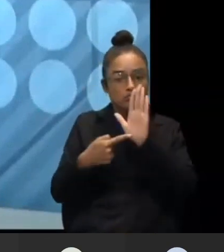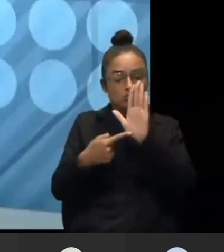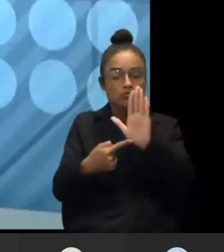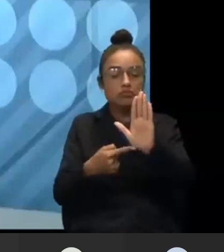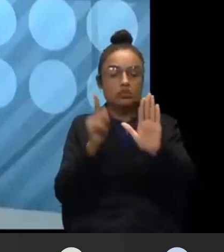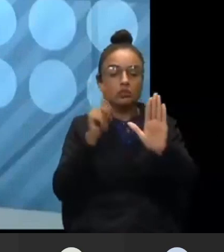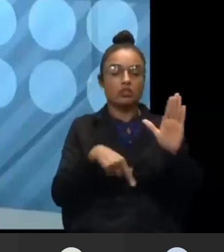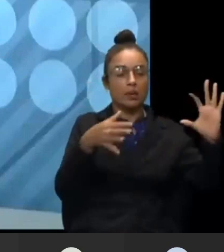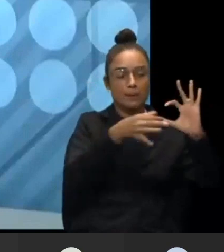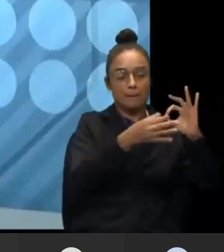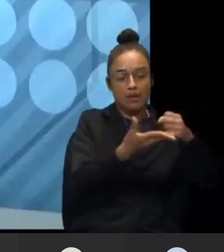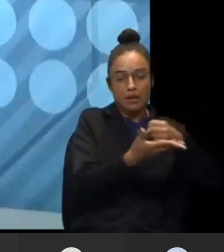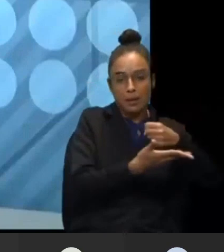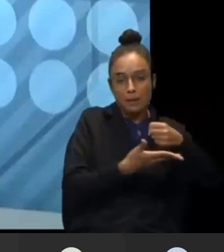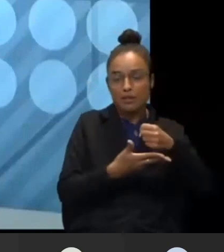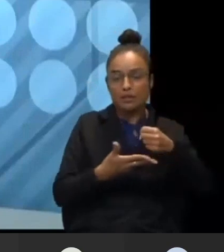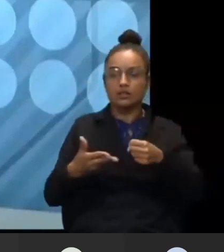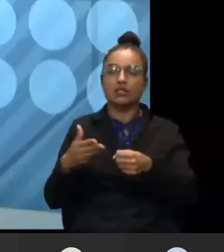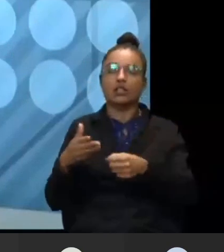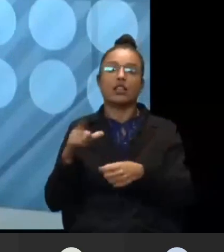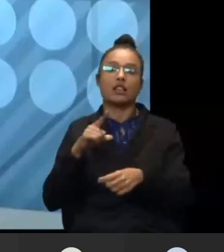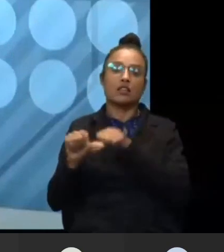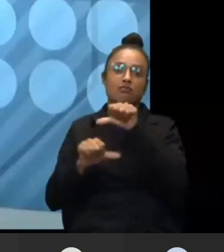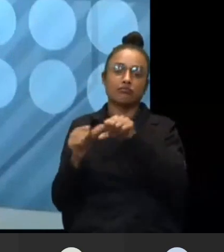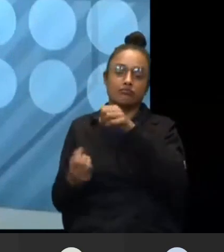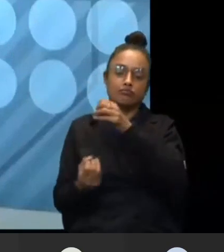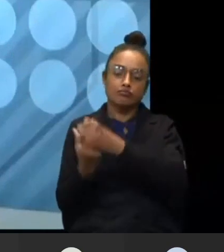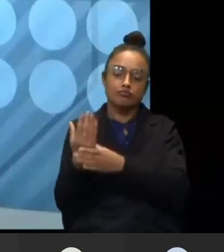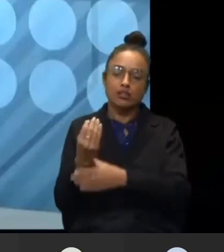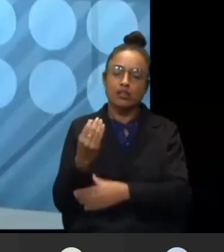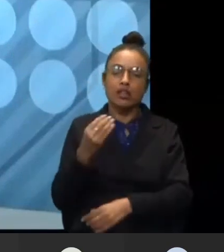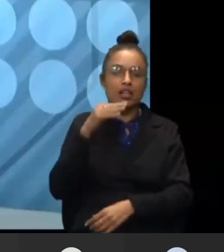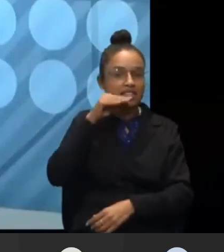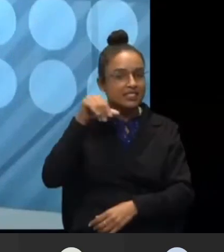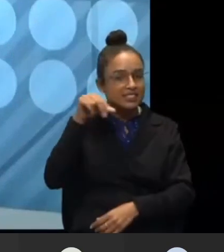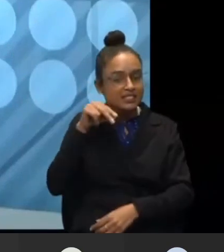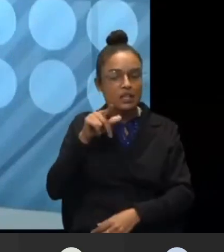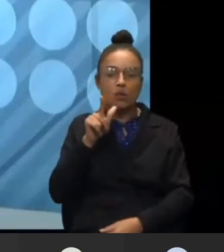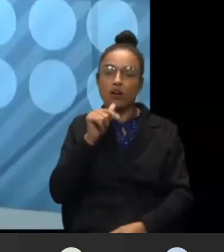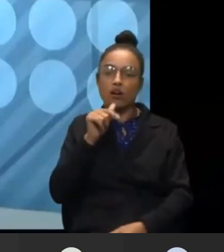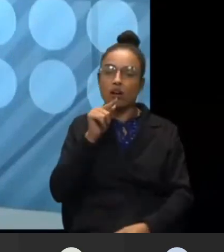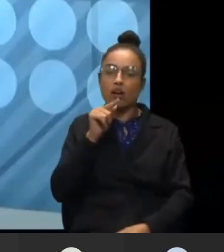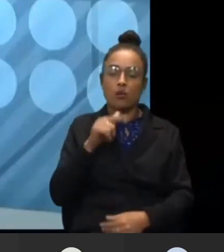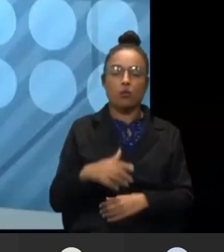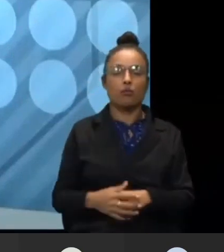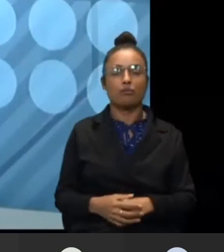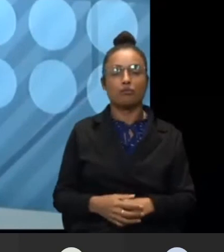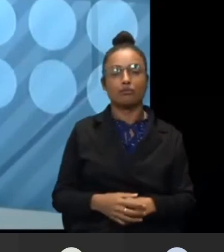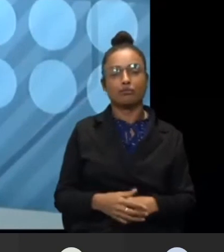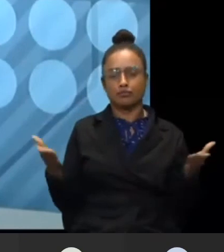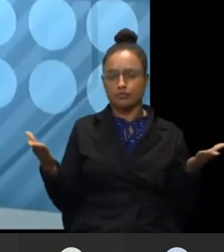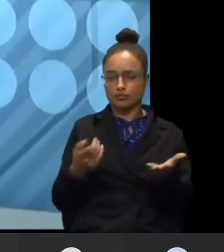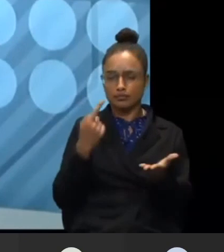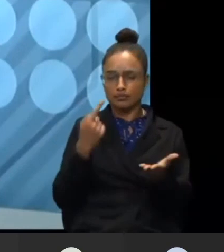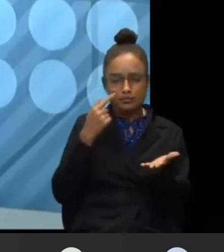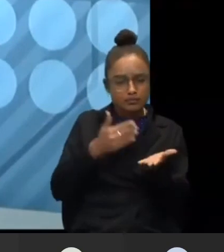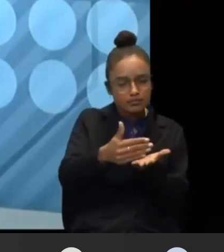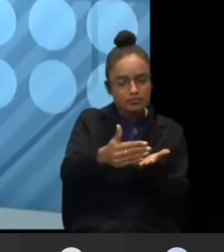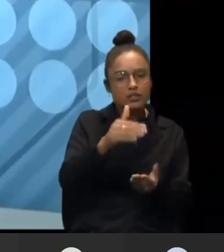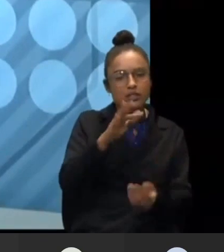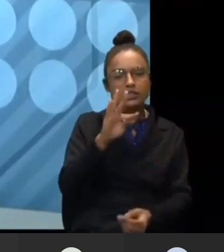ácido, formando sal e água. Então, nós estamos titulando e a partir